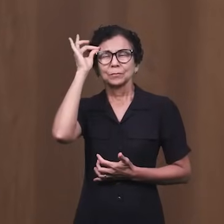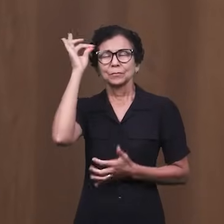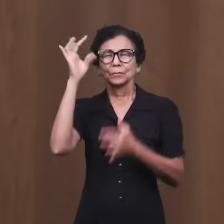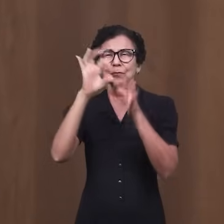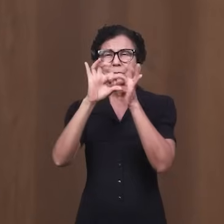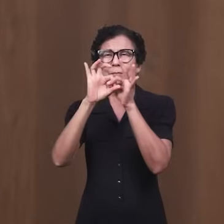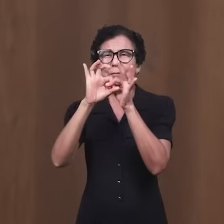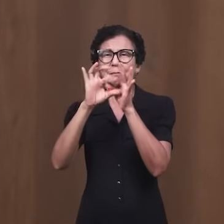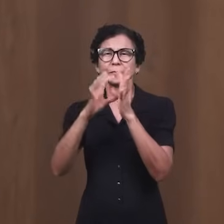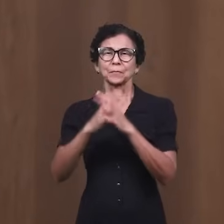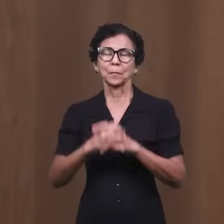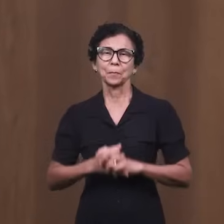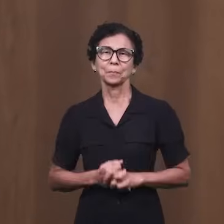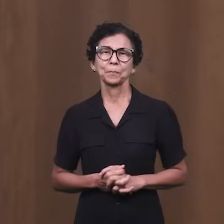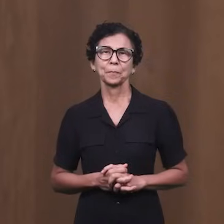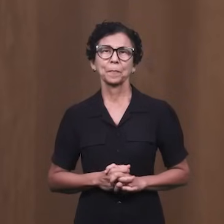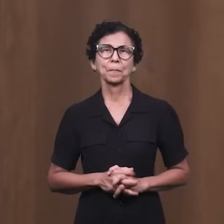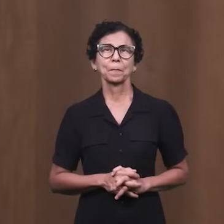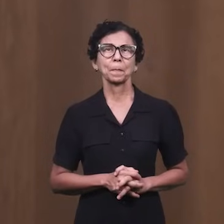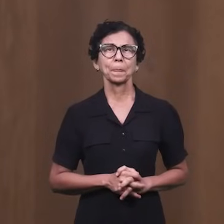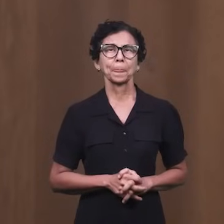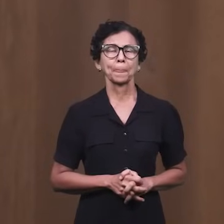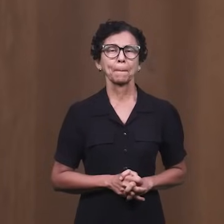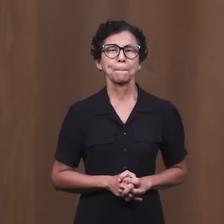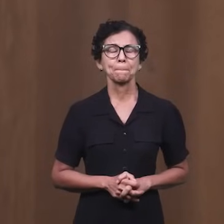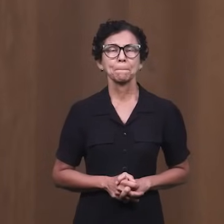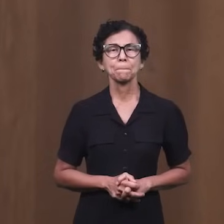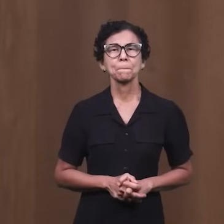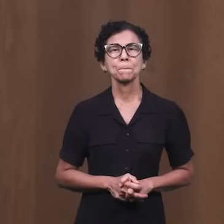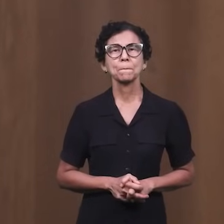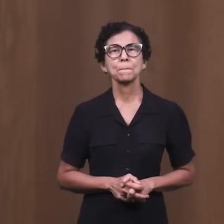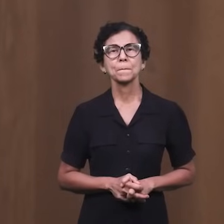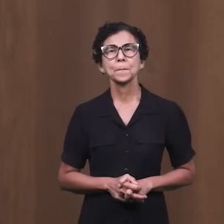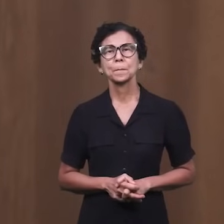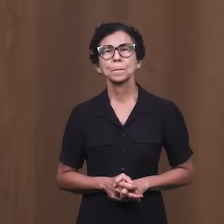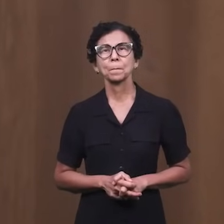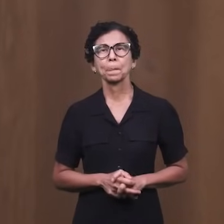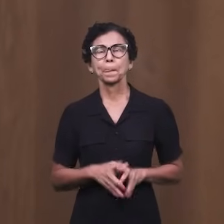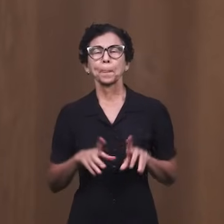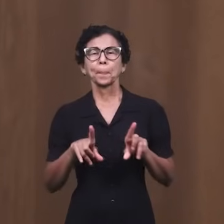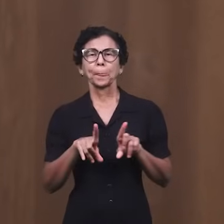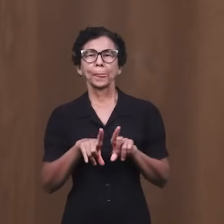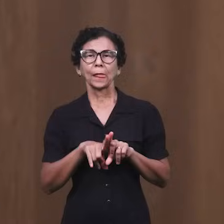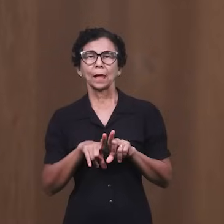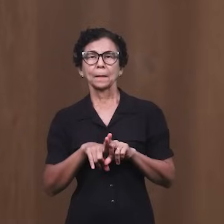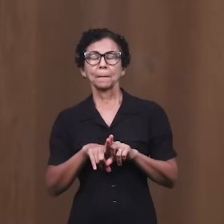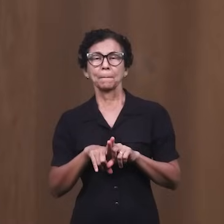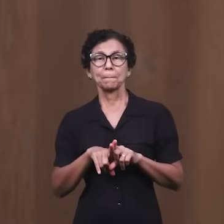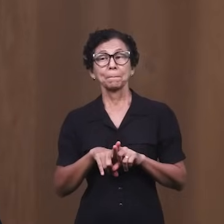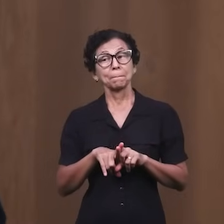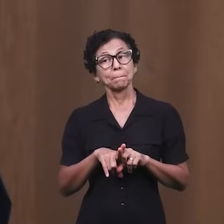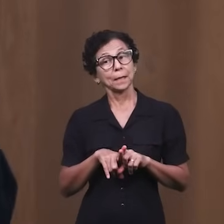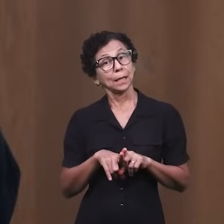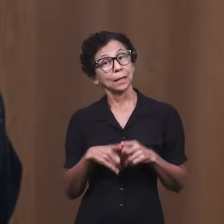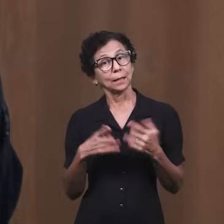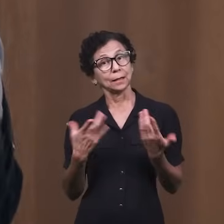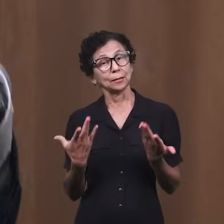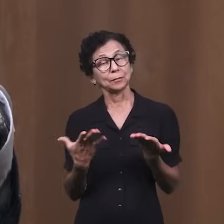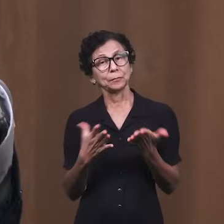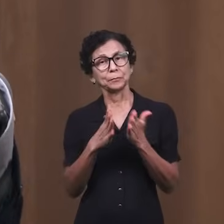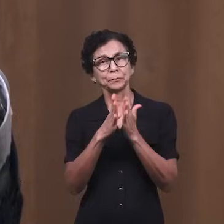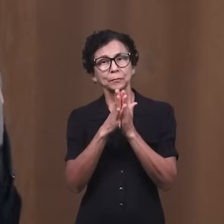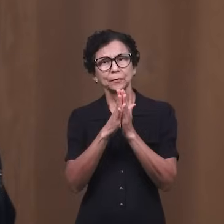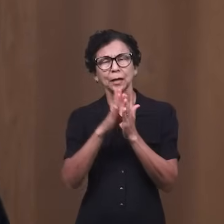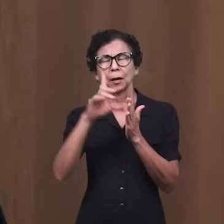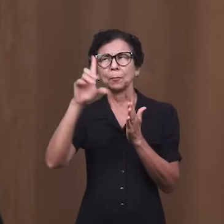viva nós queremos destacar um outro aspecto que é o fato de que estando o autor